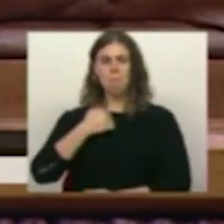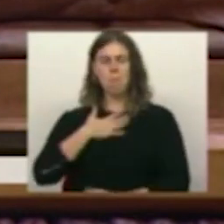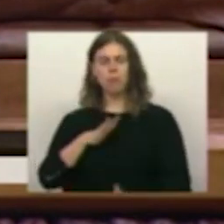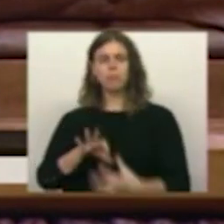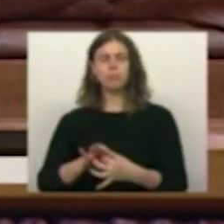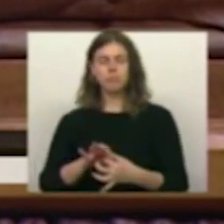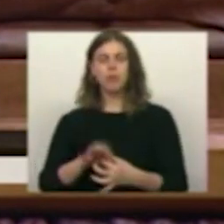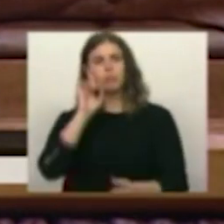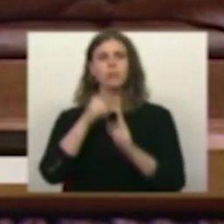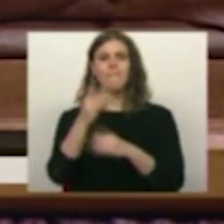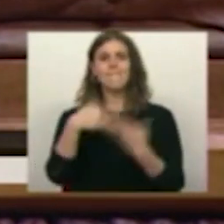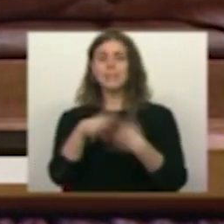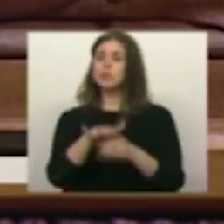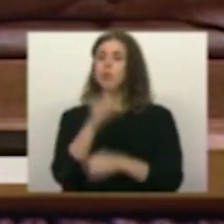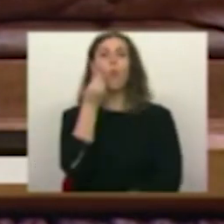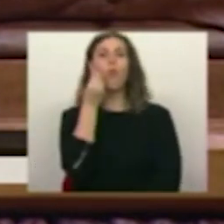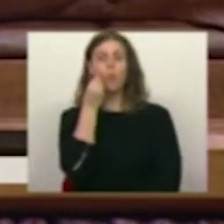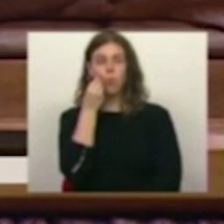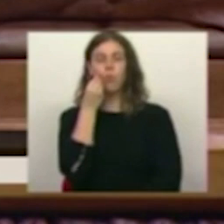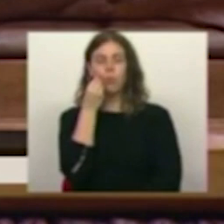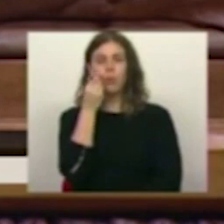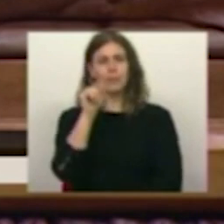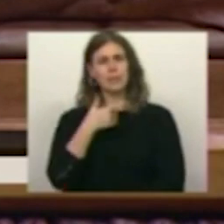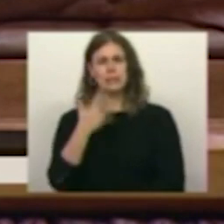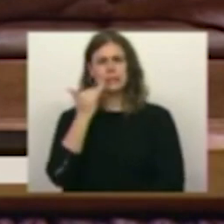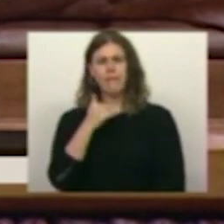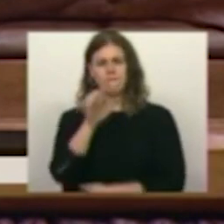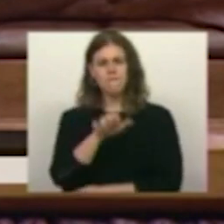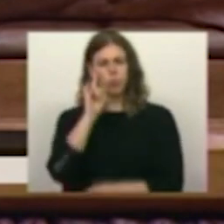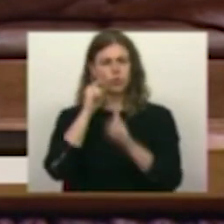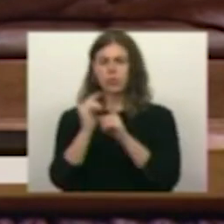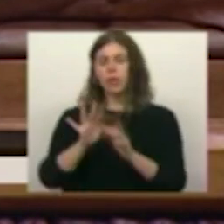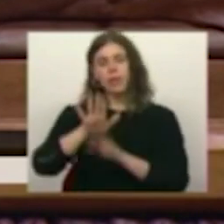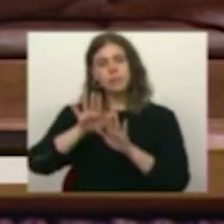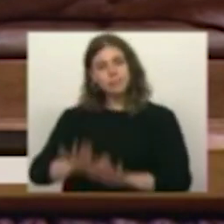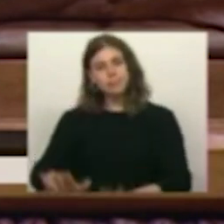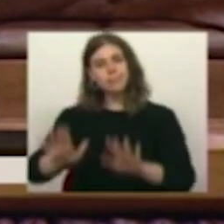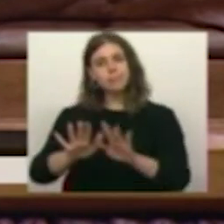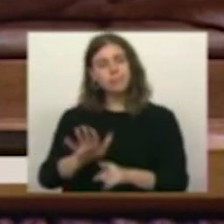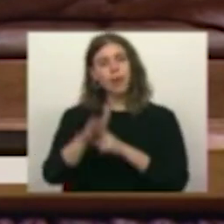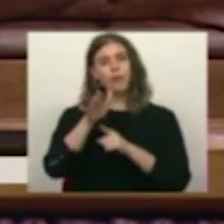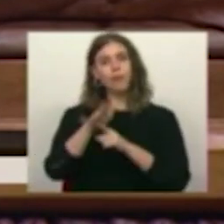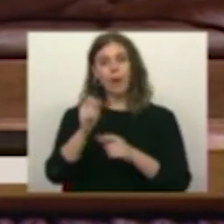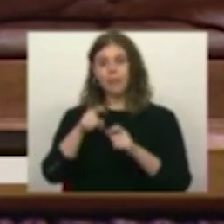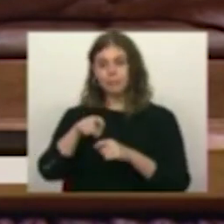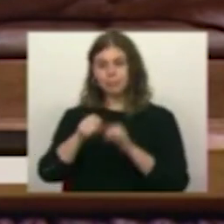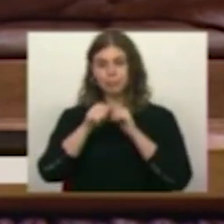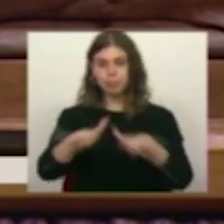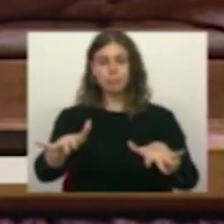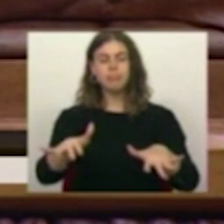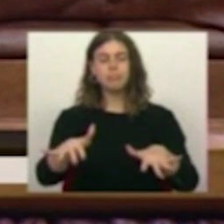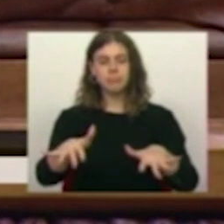empresariais para fazer um ponto de situação e procurar formas de minimizar os efeitos desta